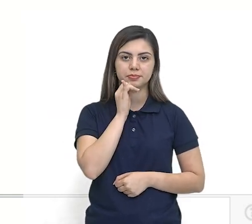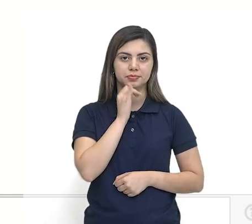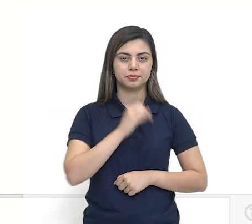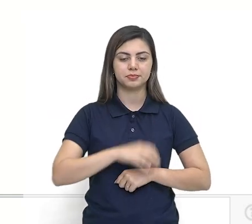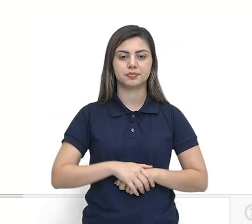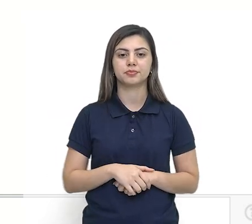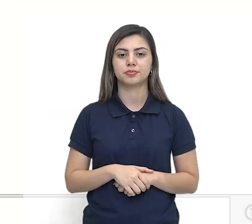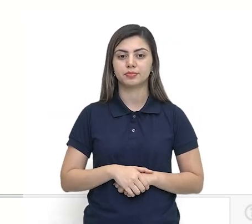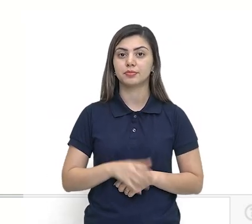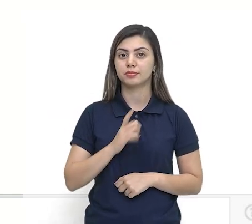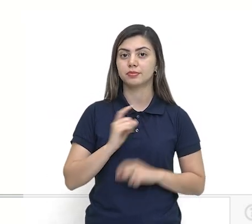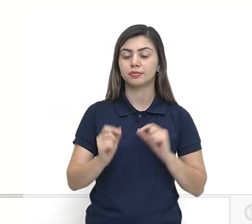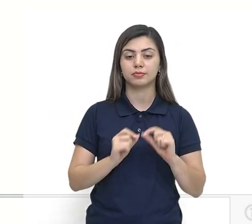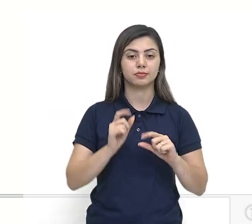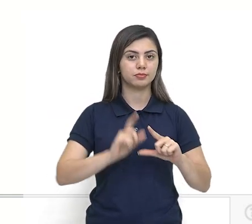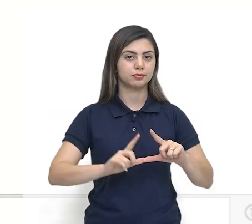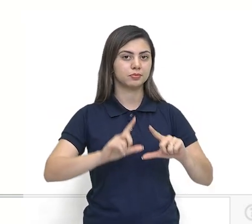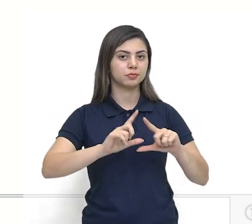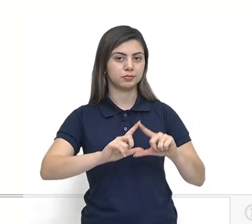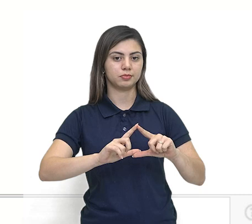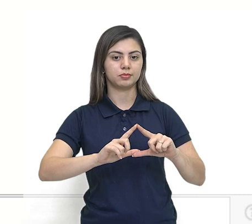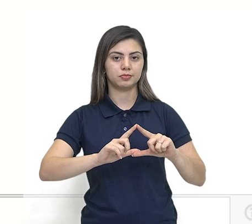o nosso triângulo, né?